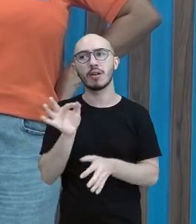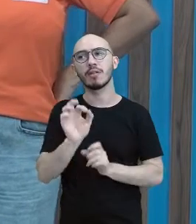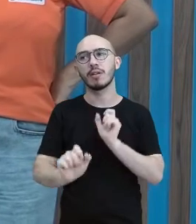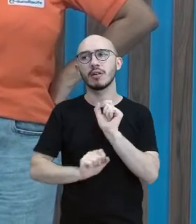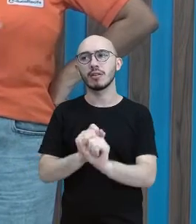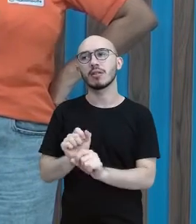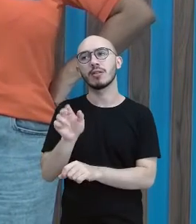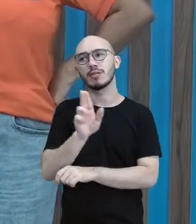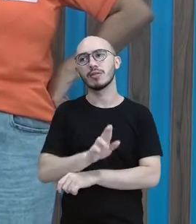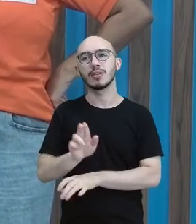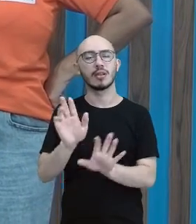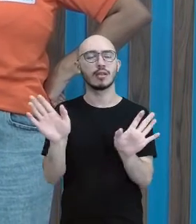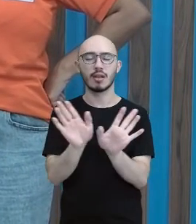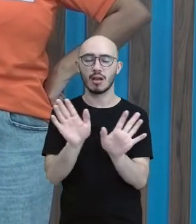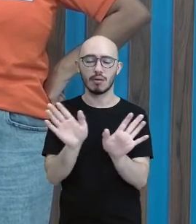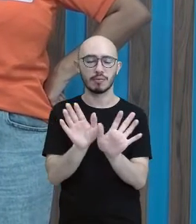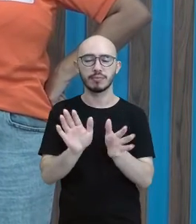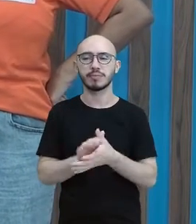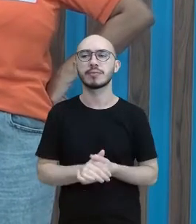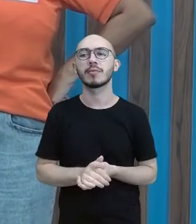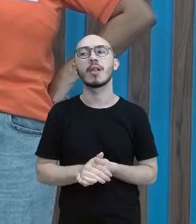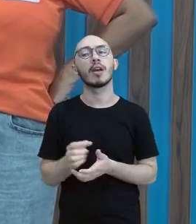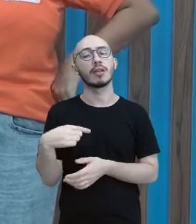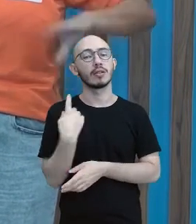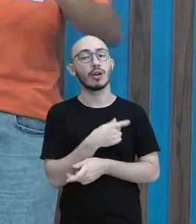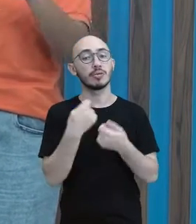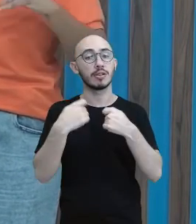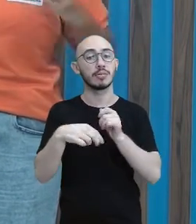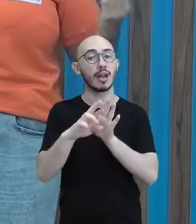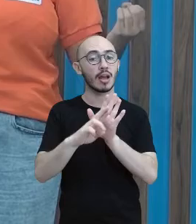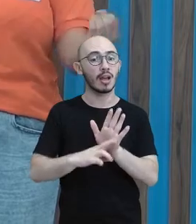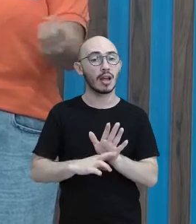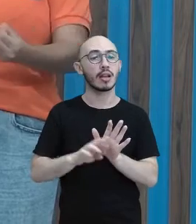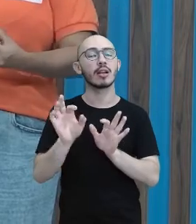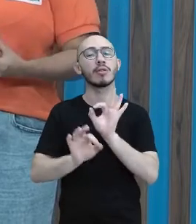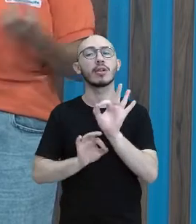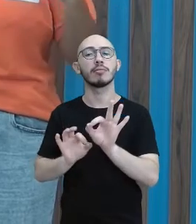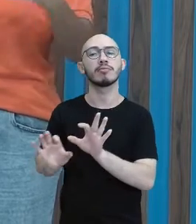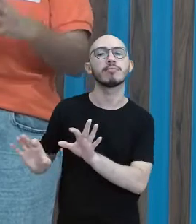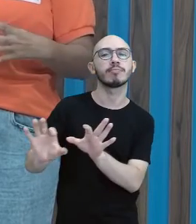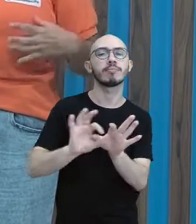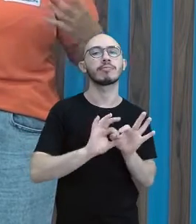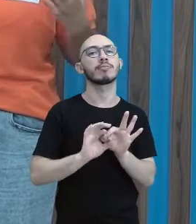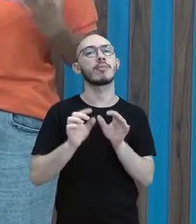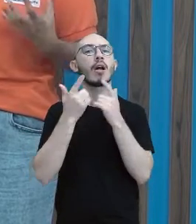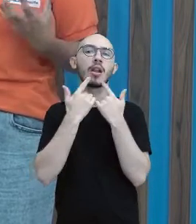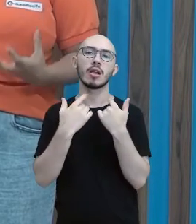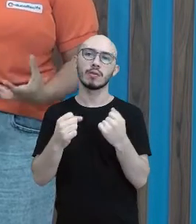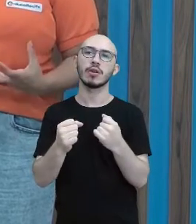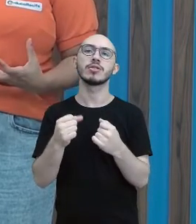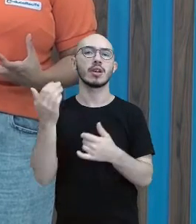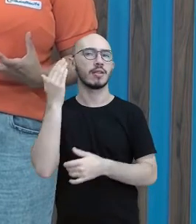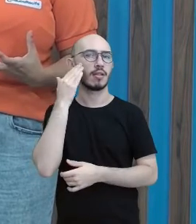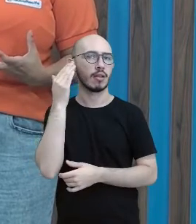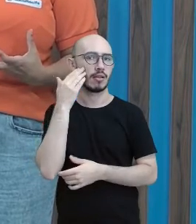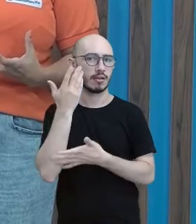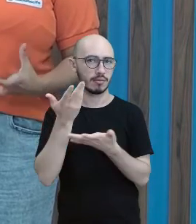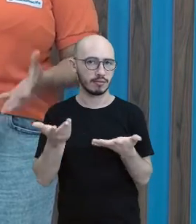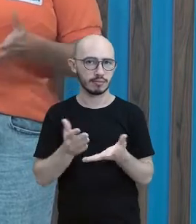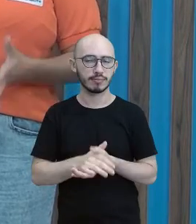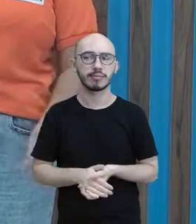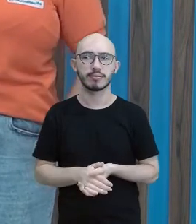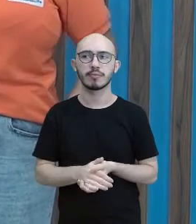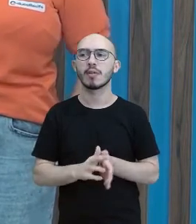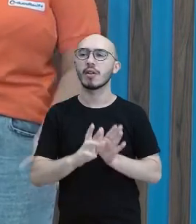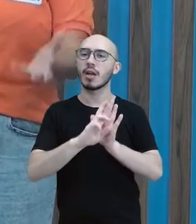de uma subordinada. Não é isso. A gente precisa das regras para manter essa unidade linguística, essa unidade compreensível. E